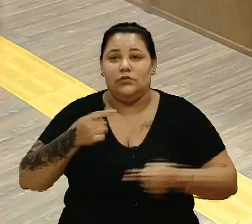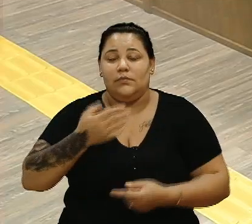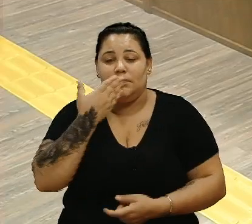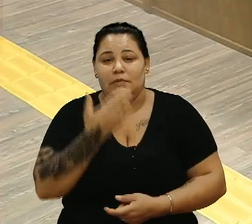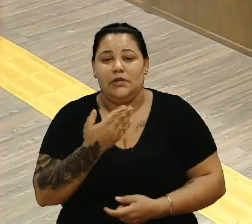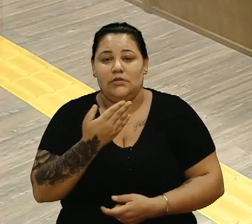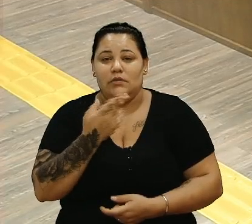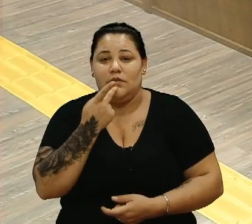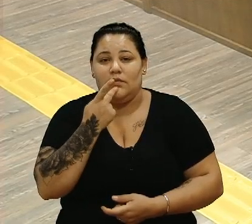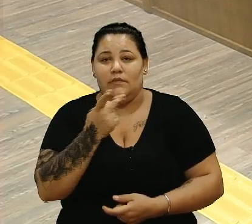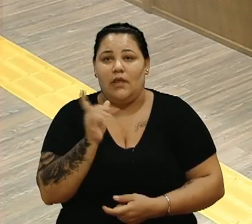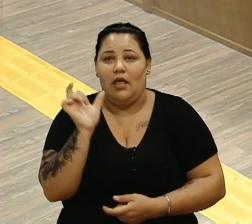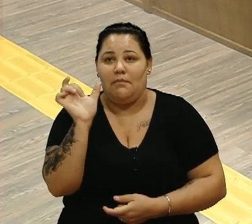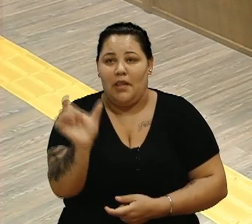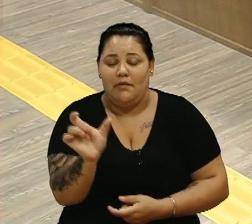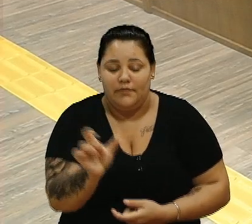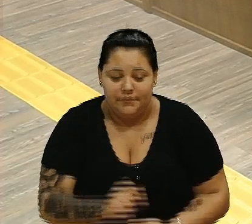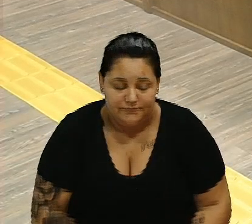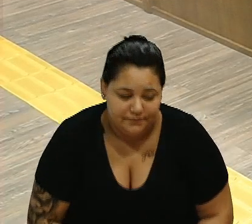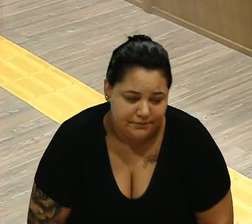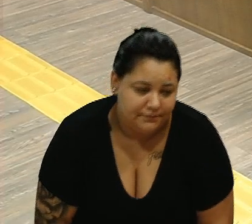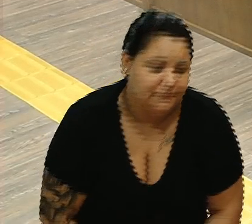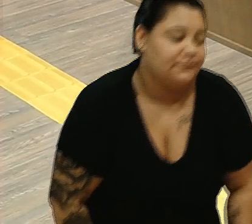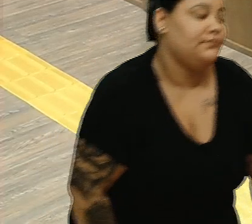presidente. Com a palavra, peço a palavra, presidente.